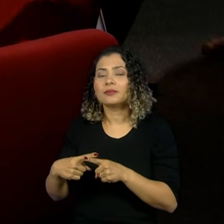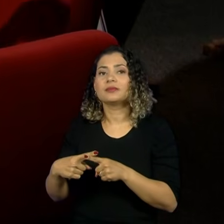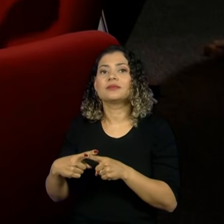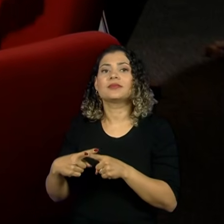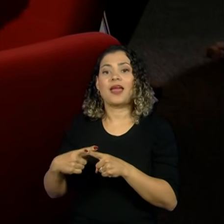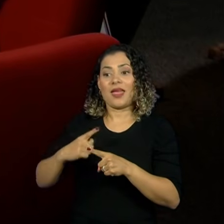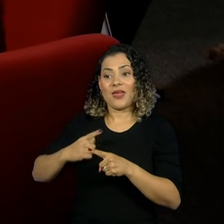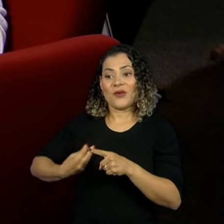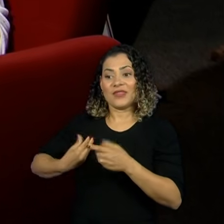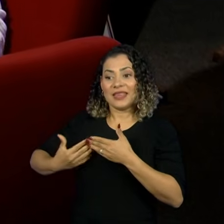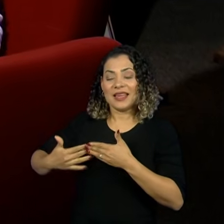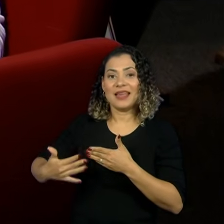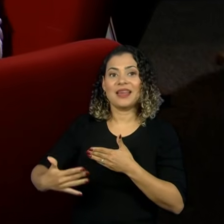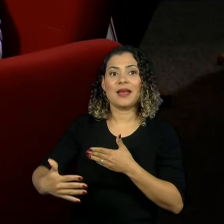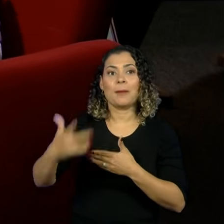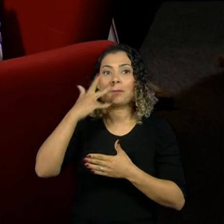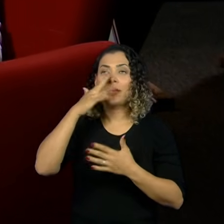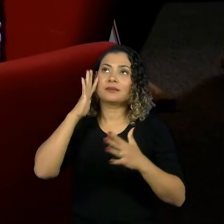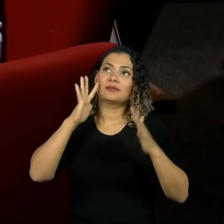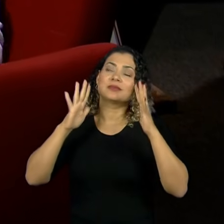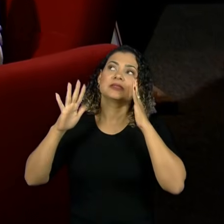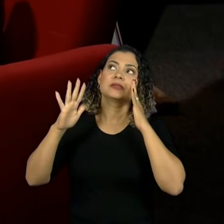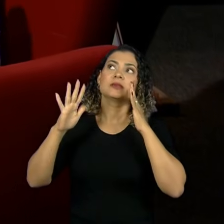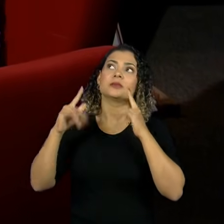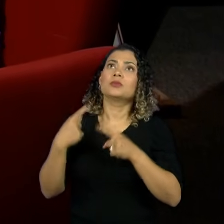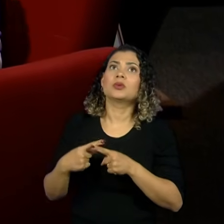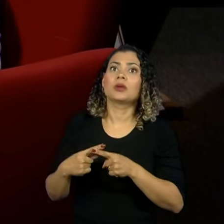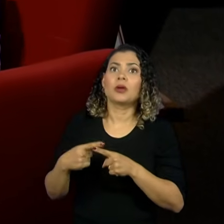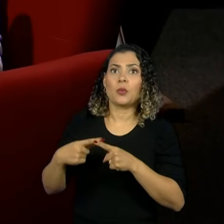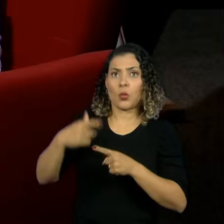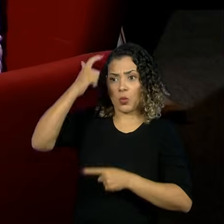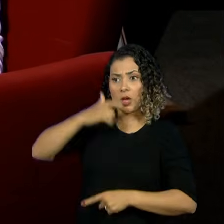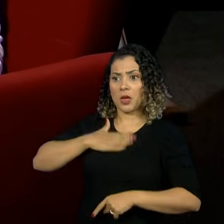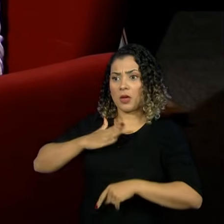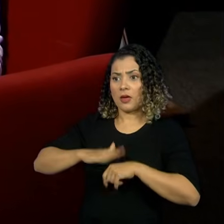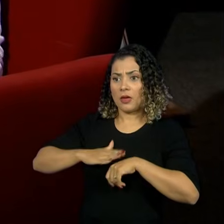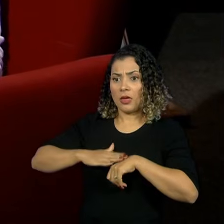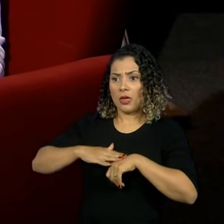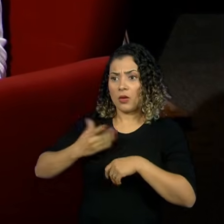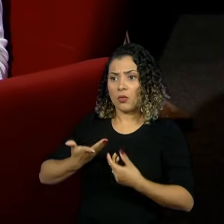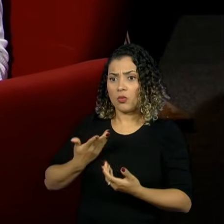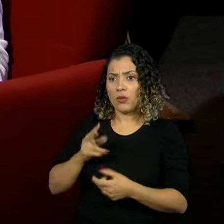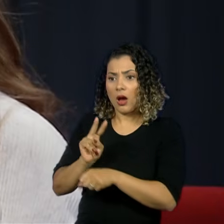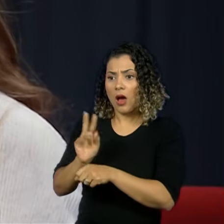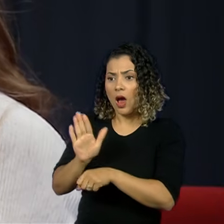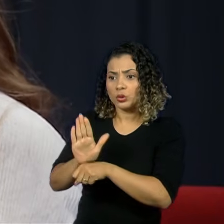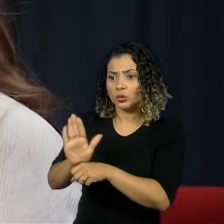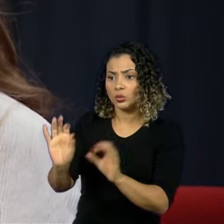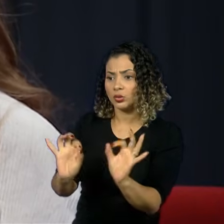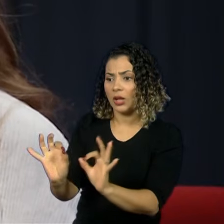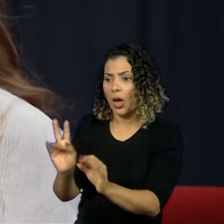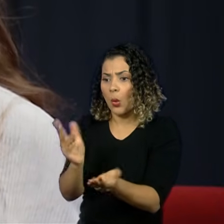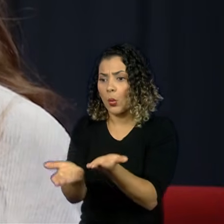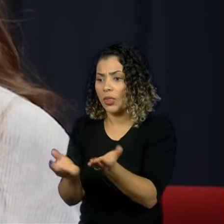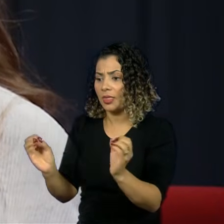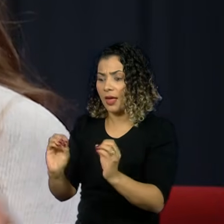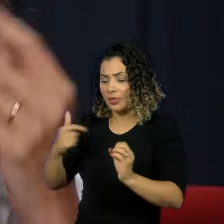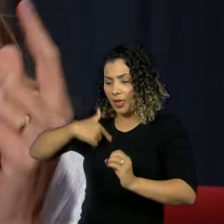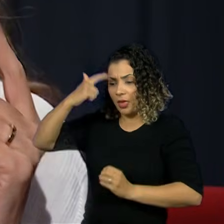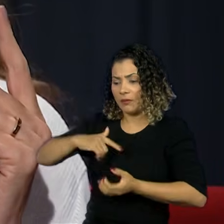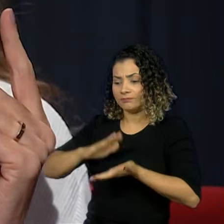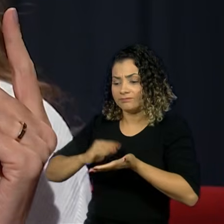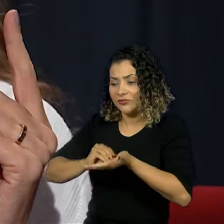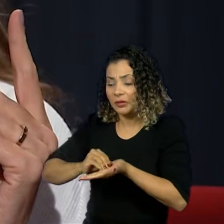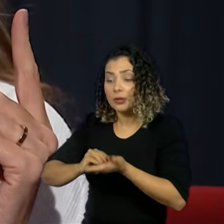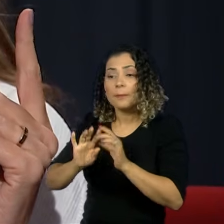por um caminho de pensar que era por minha causa, incompetência minha não ter conseguido cuidar dela. Depois eu me